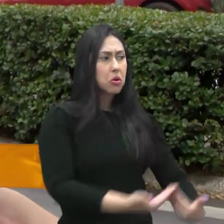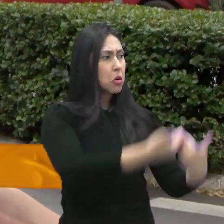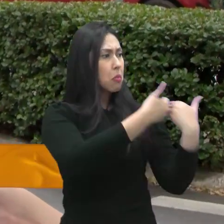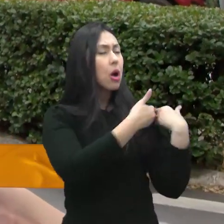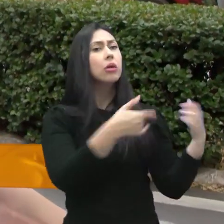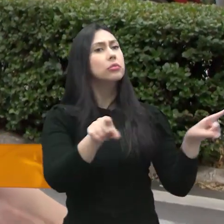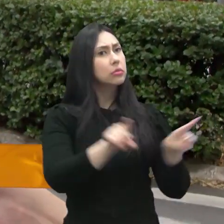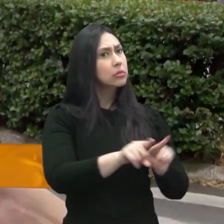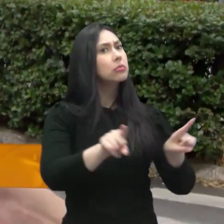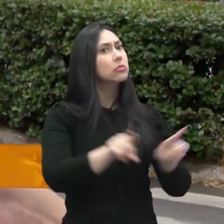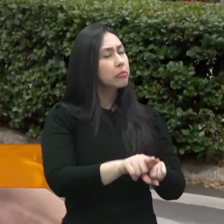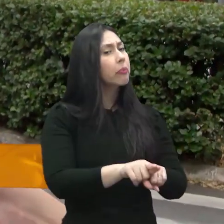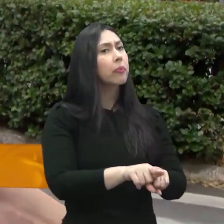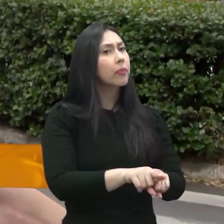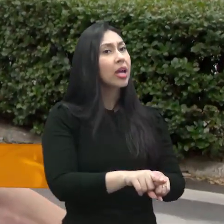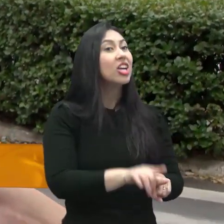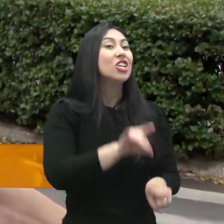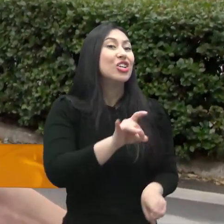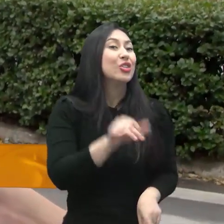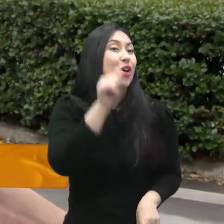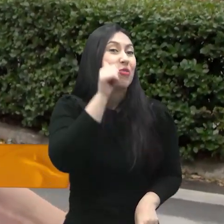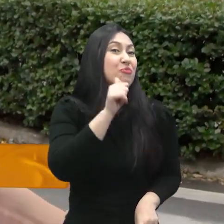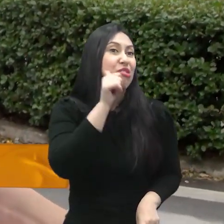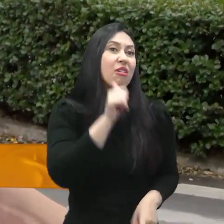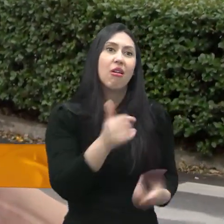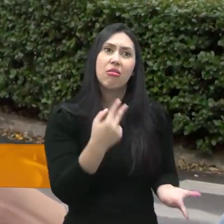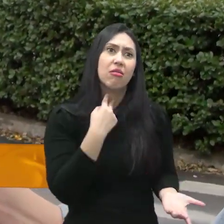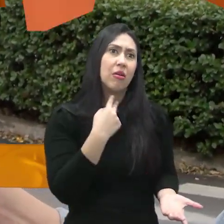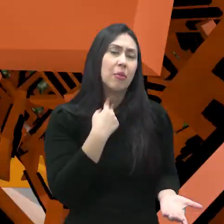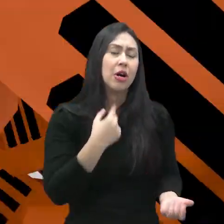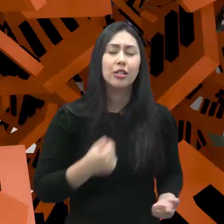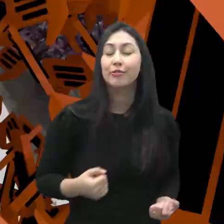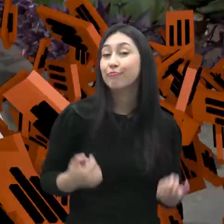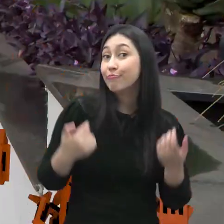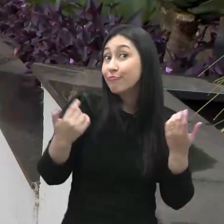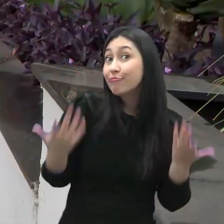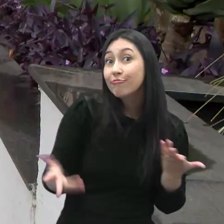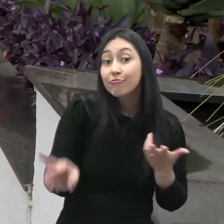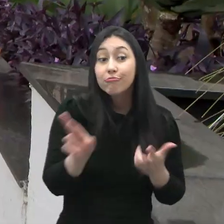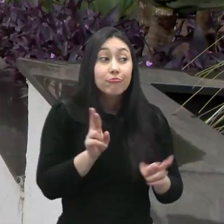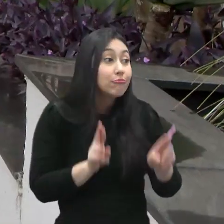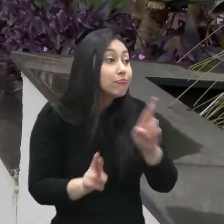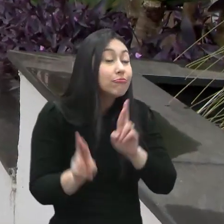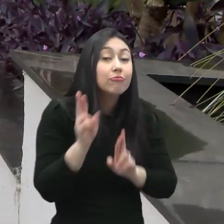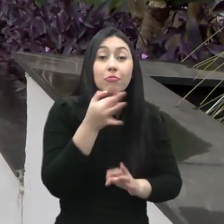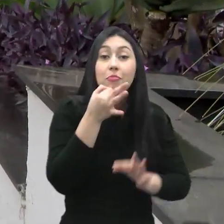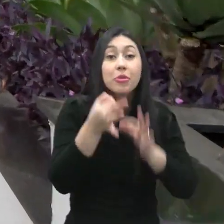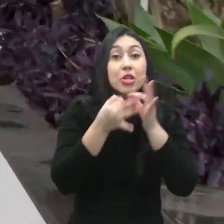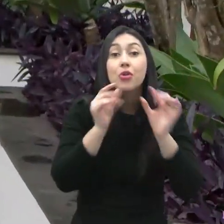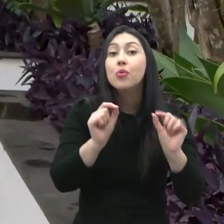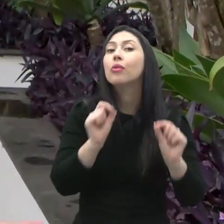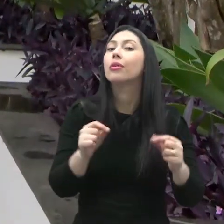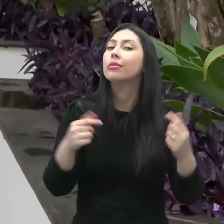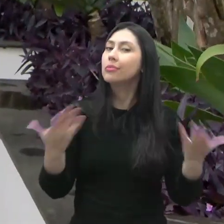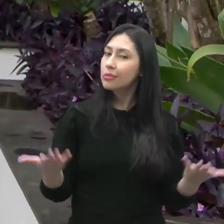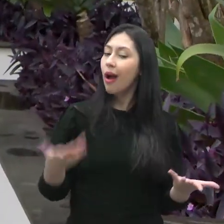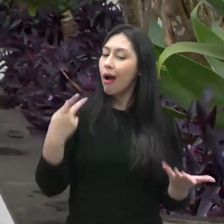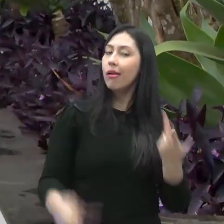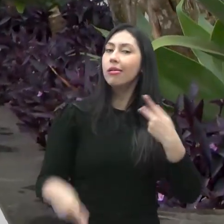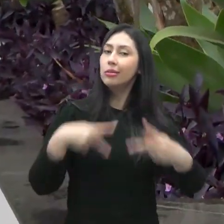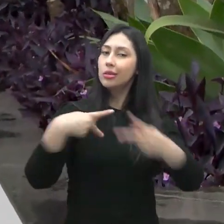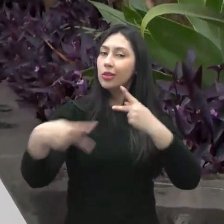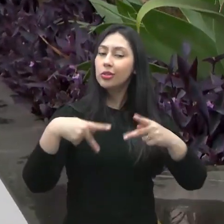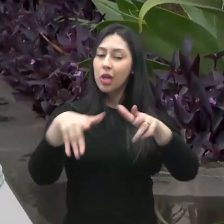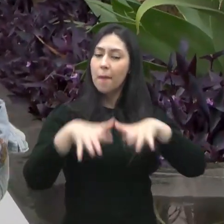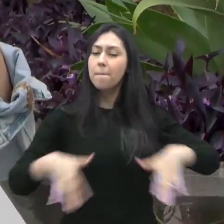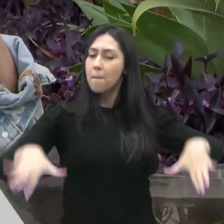né, dessa responsabilidade e não deixar tudo nas costas da mulher. E aí, o que vocês acharam das respostas? Eu falo pra vocês, gente, a galera